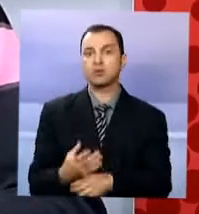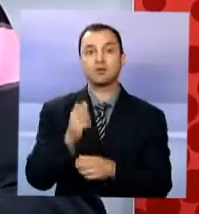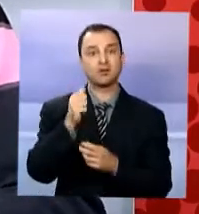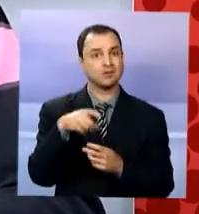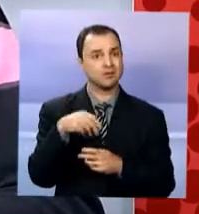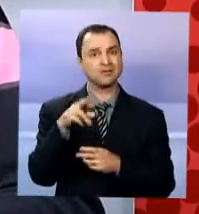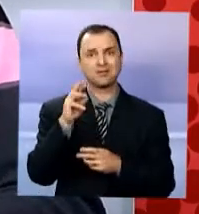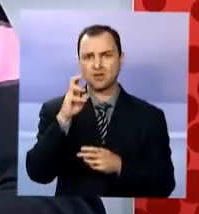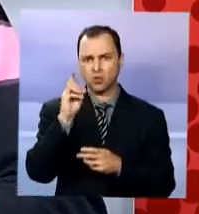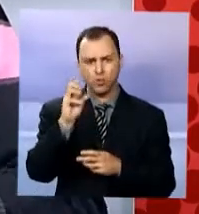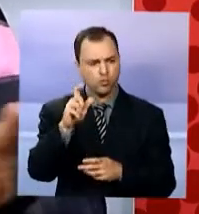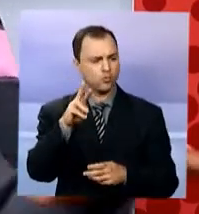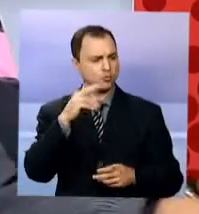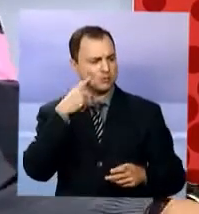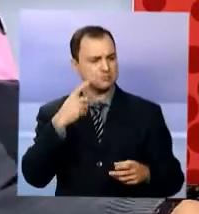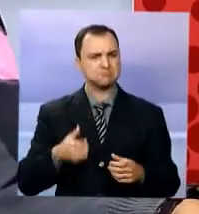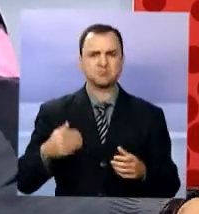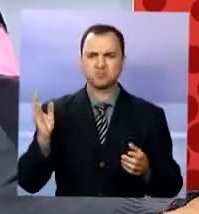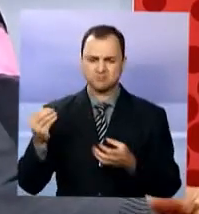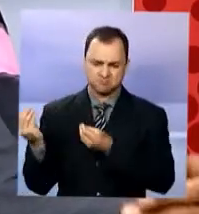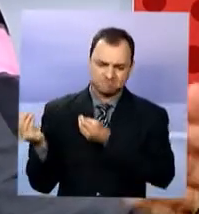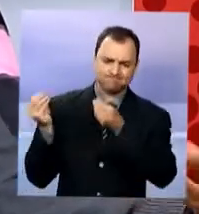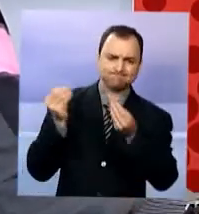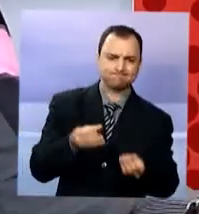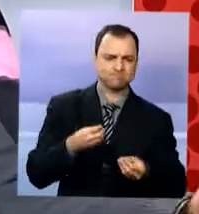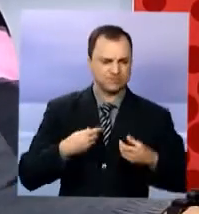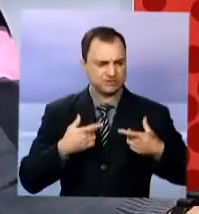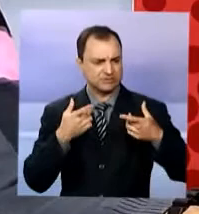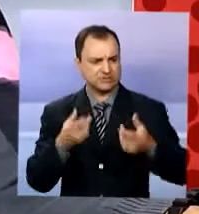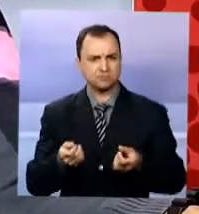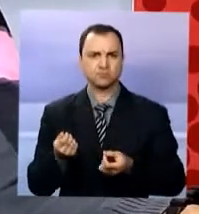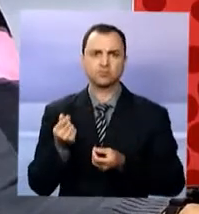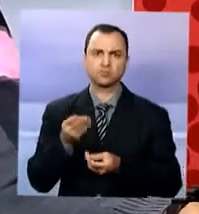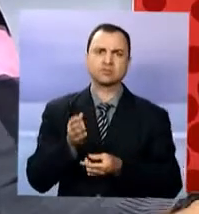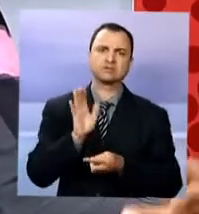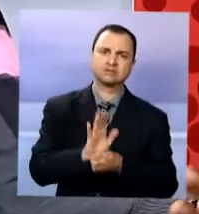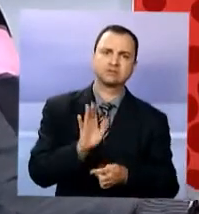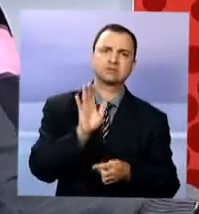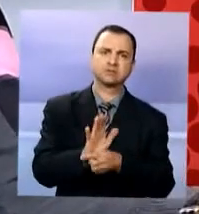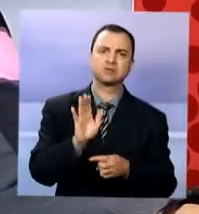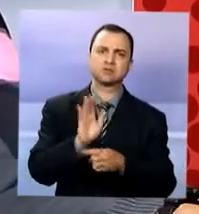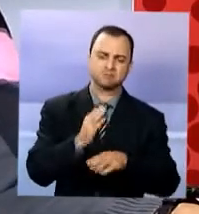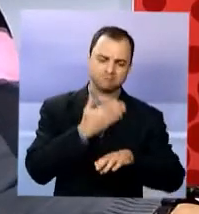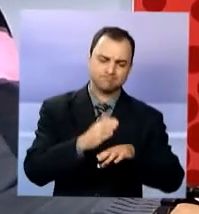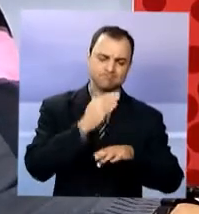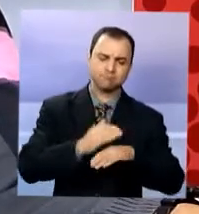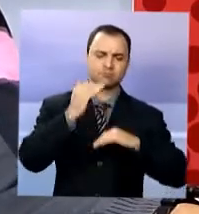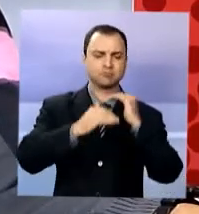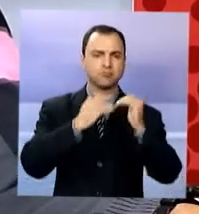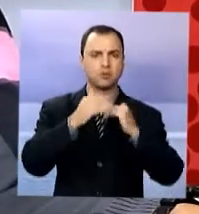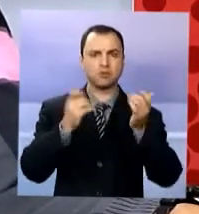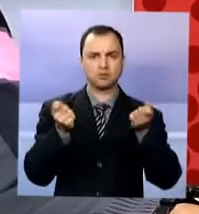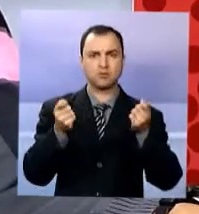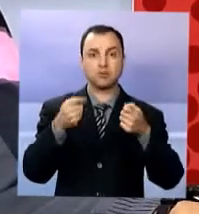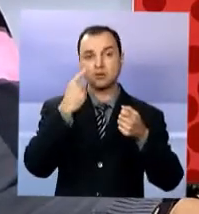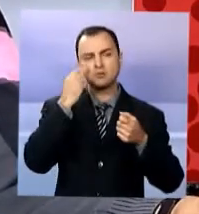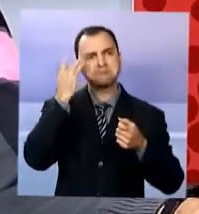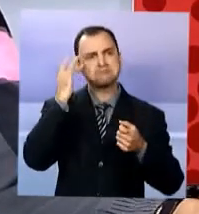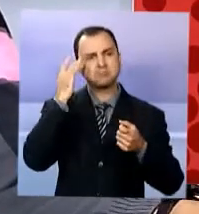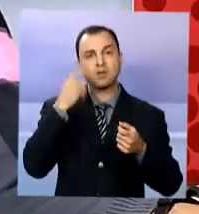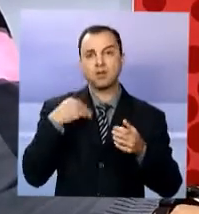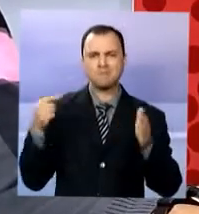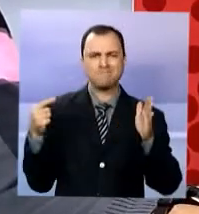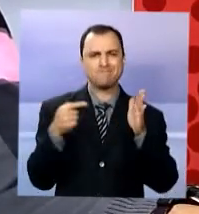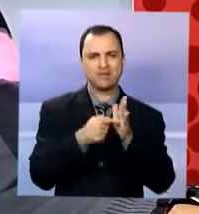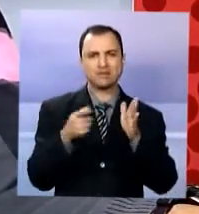Andrio é um cara de Vanguarda um cara que tá trazendo dando subsídio para a gente poder treinar para a gente poder crescer Então eu acho